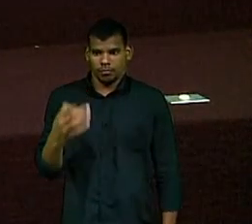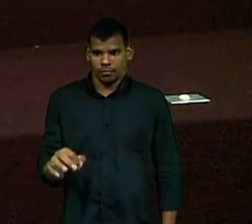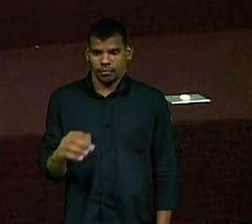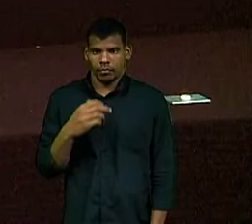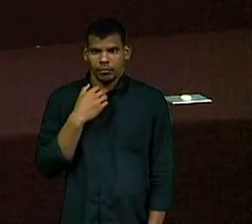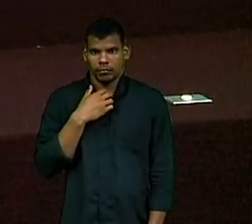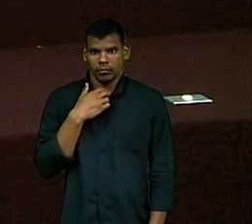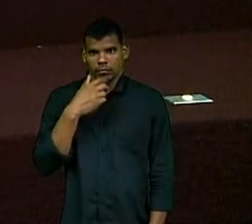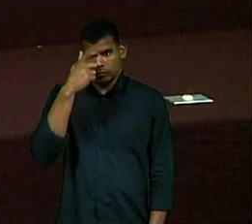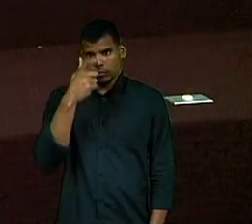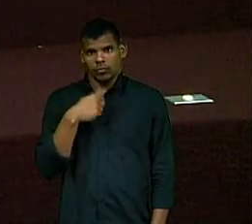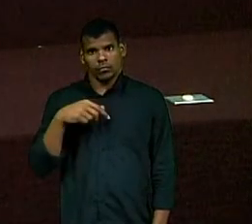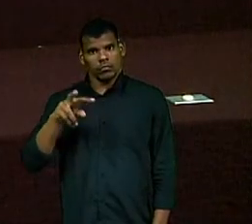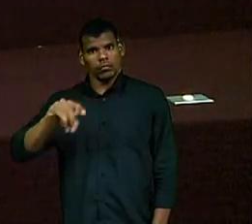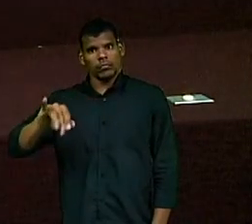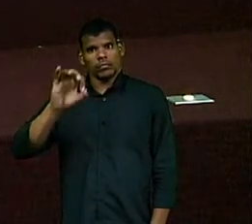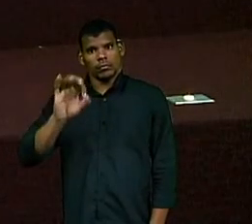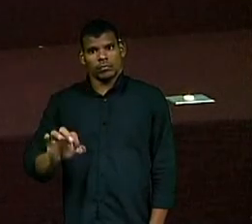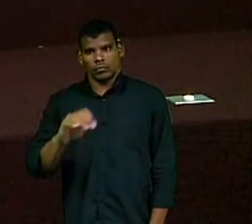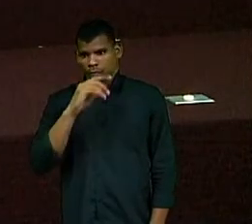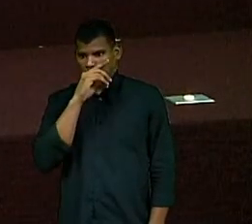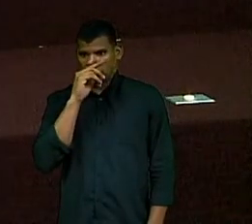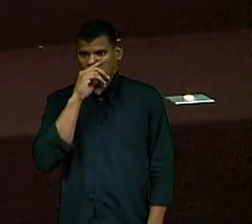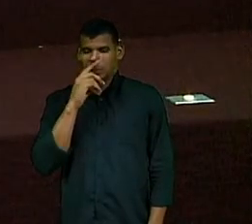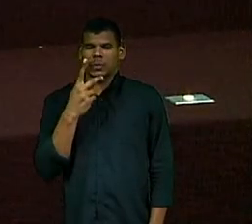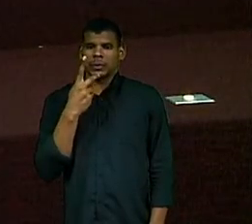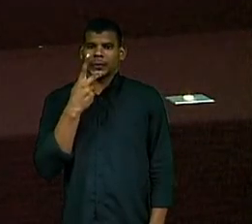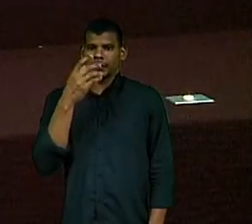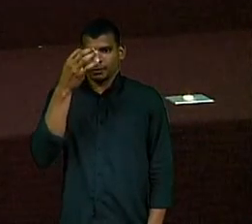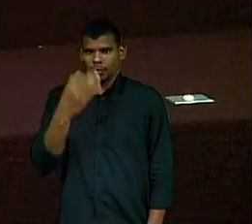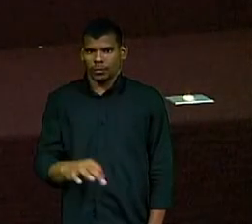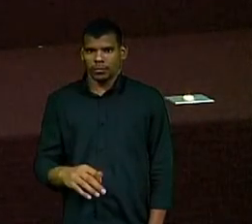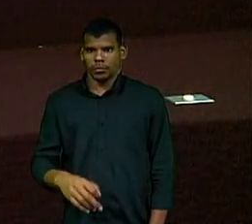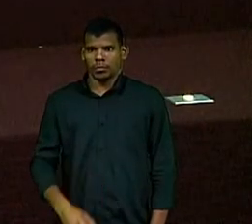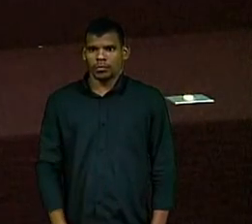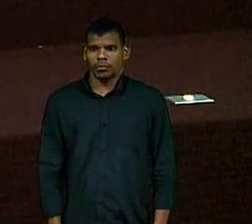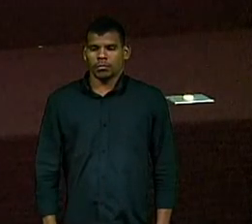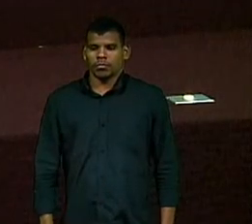não eu vou eu não quero não eu tô eu vou entendeu